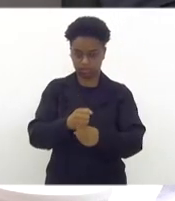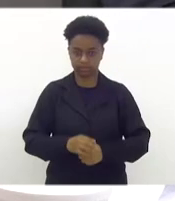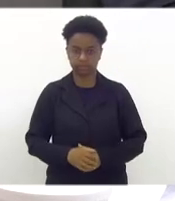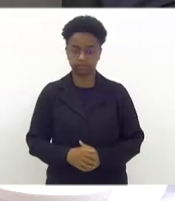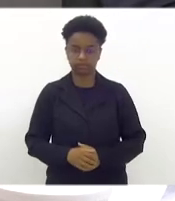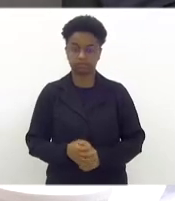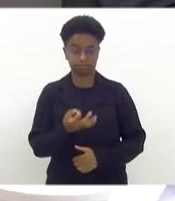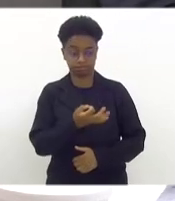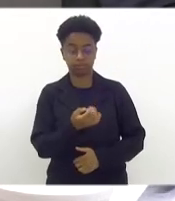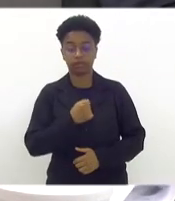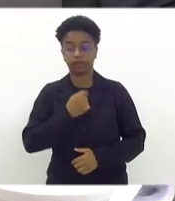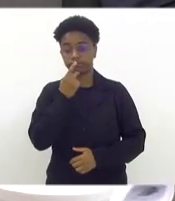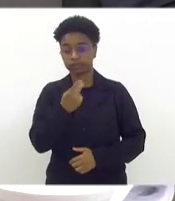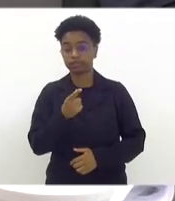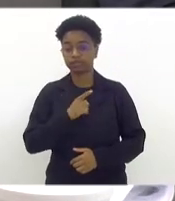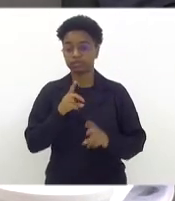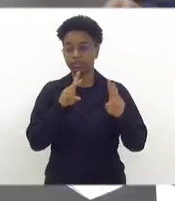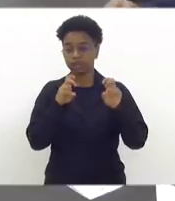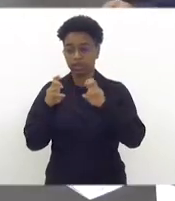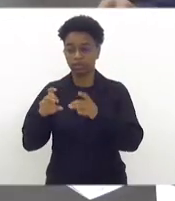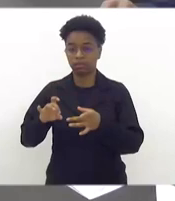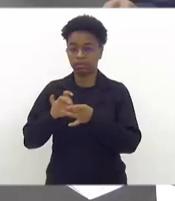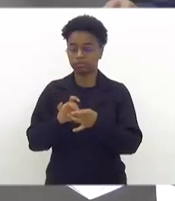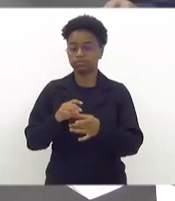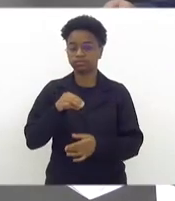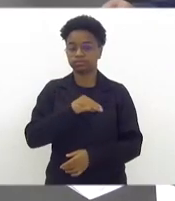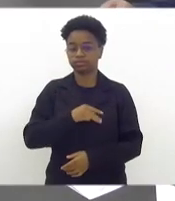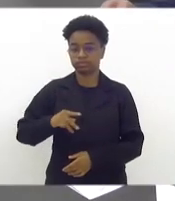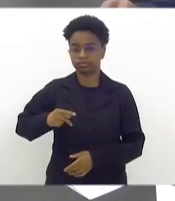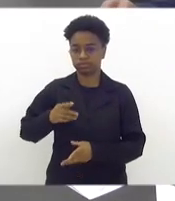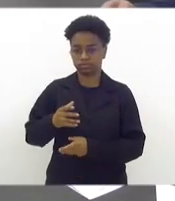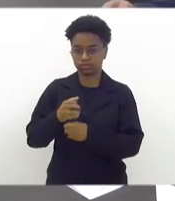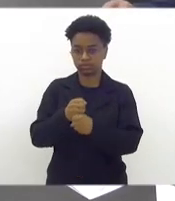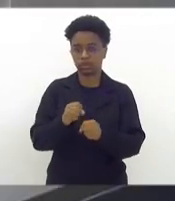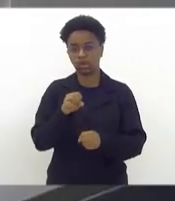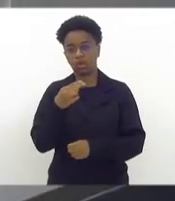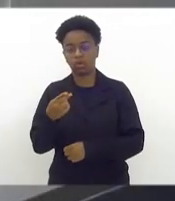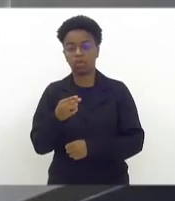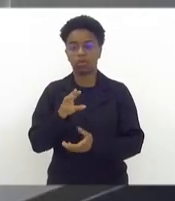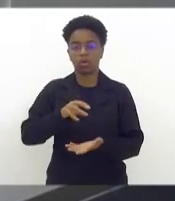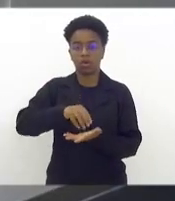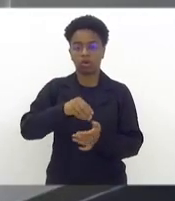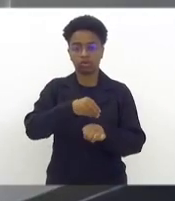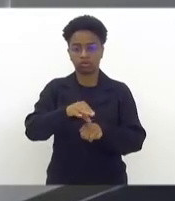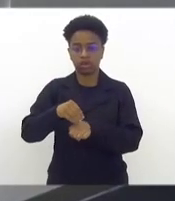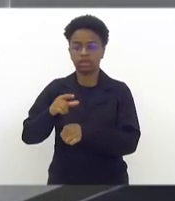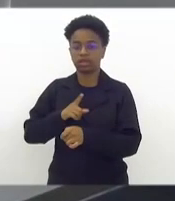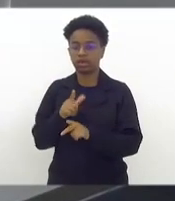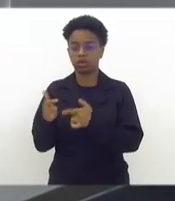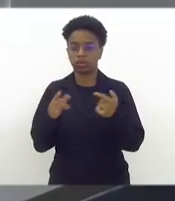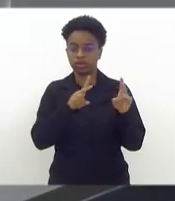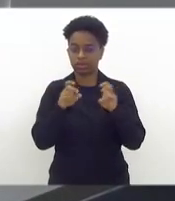além dessa questão que adentra a competência do Ministério Público de Contas, do órgão instrutivo, há outras questões como garantia